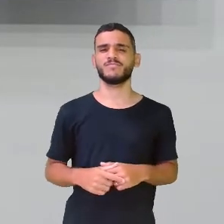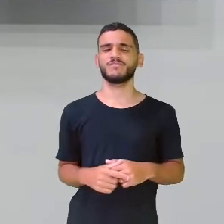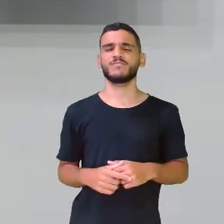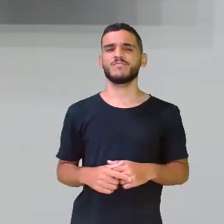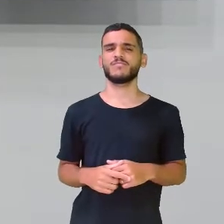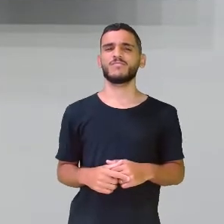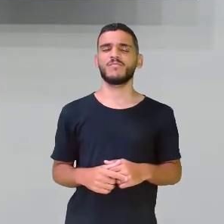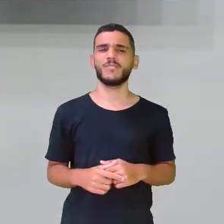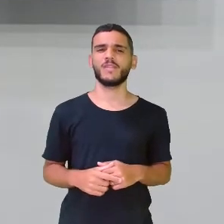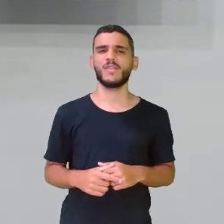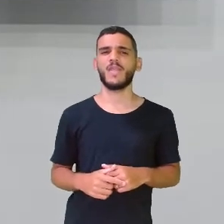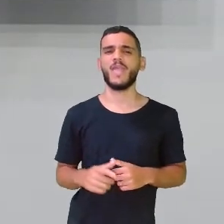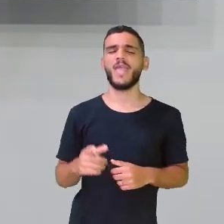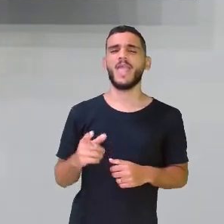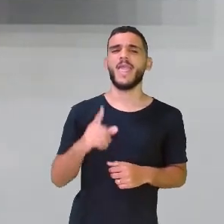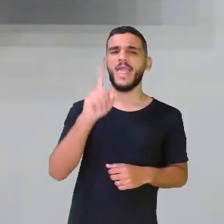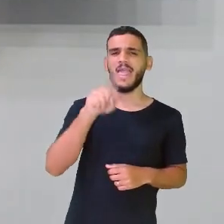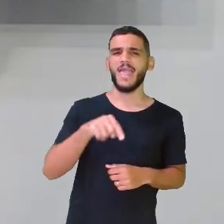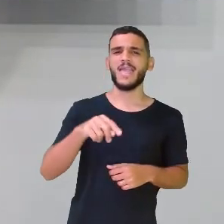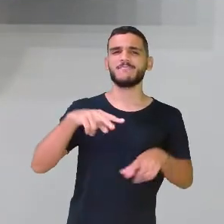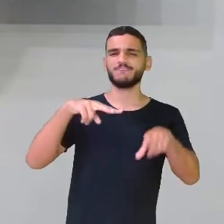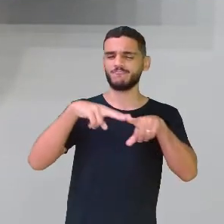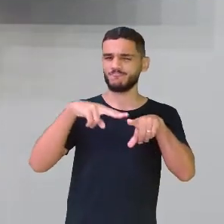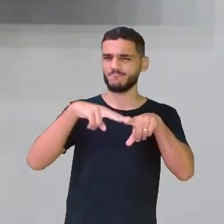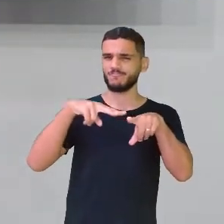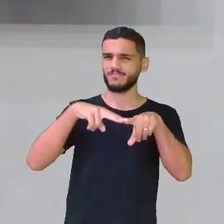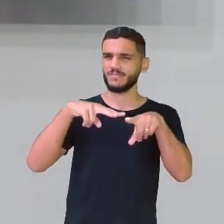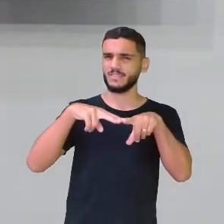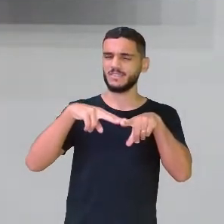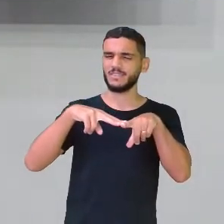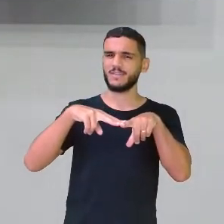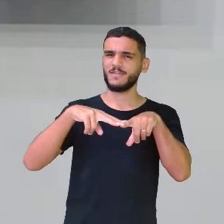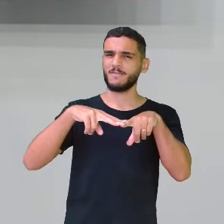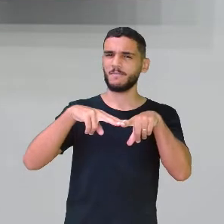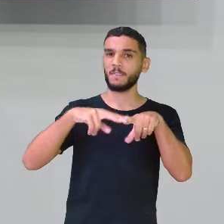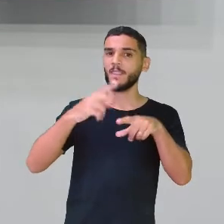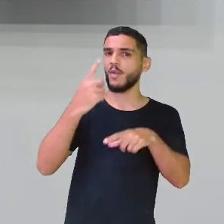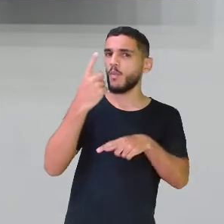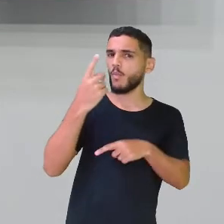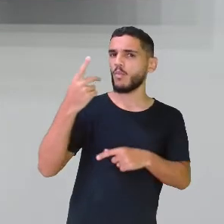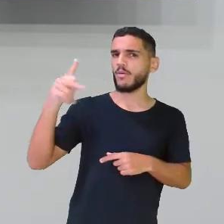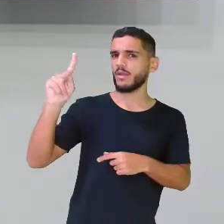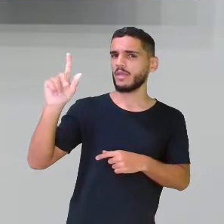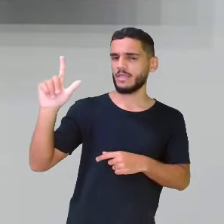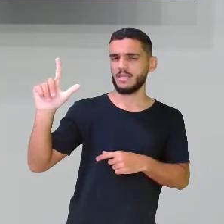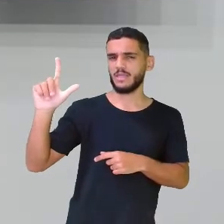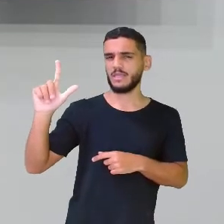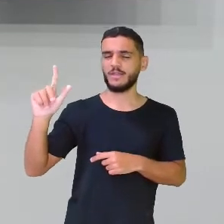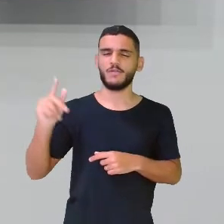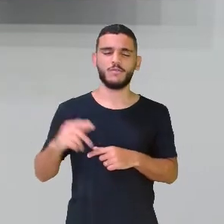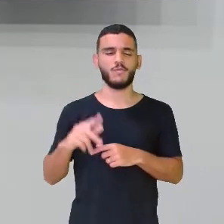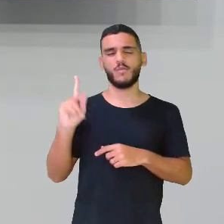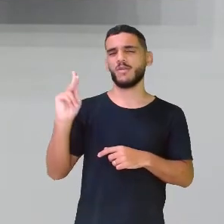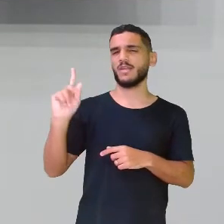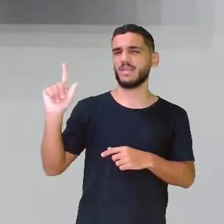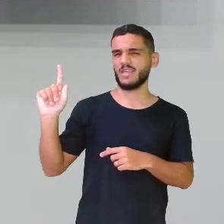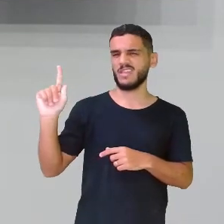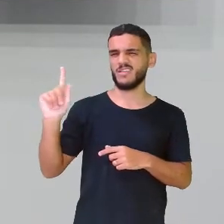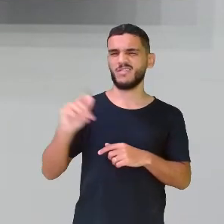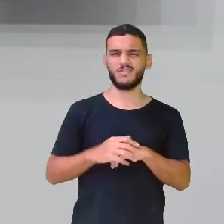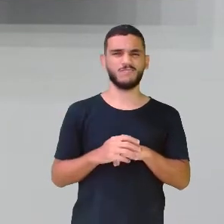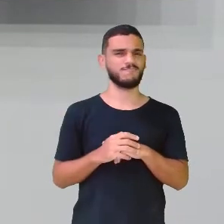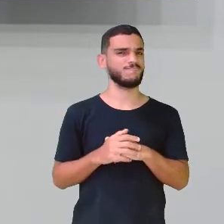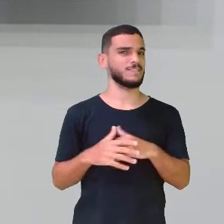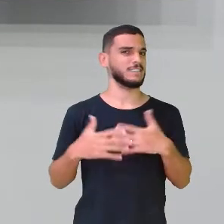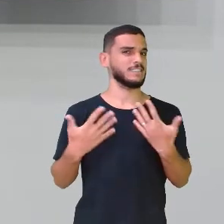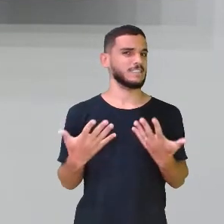Será que é essa fatia de pizza? Eita, imagina uma fatia de pizza de 1 quilo, que delícia. Eu ia me sentar e